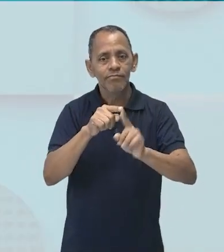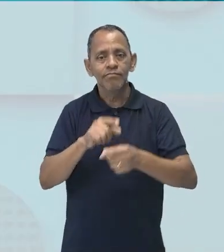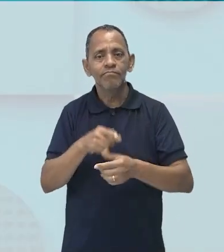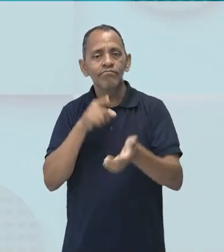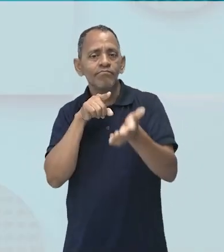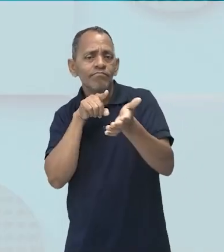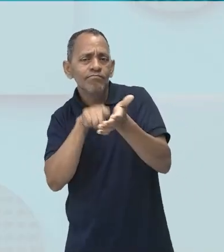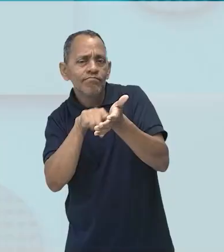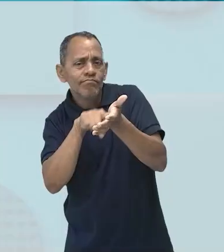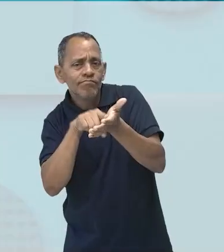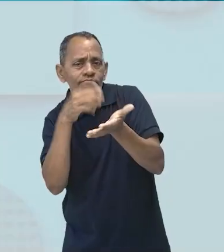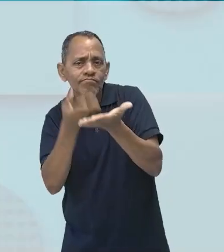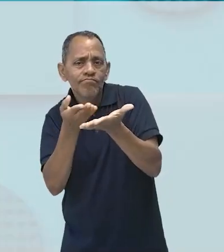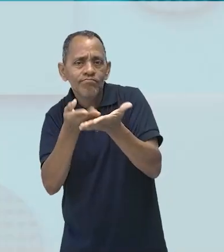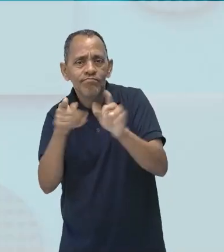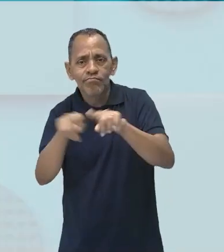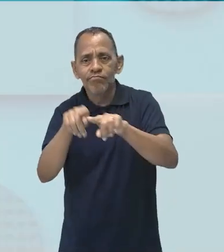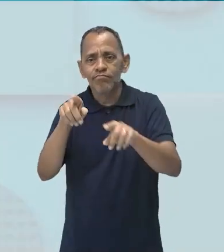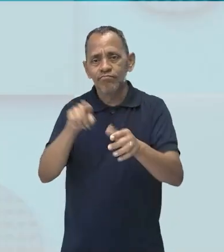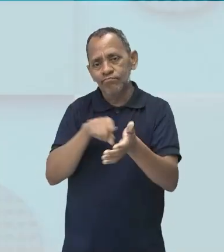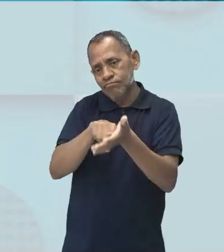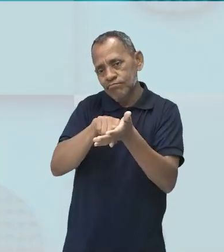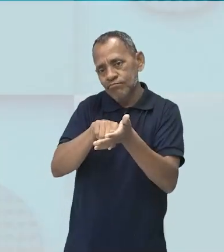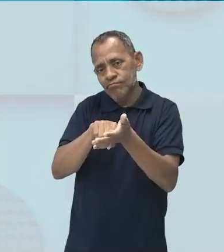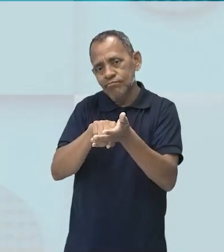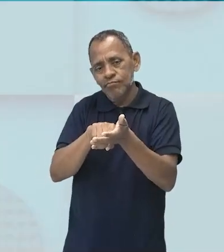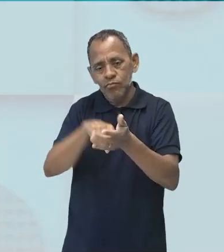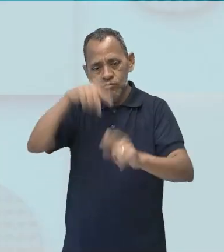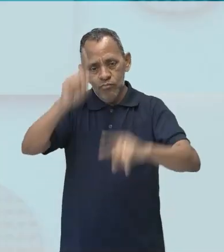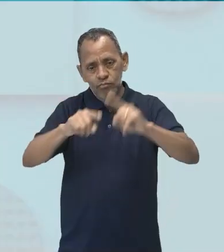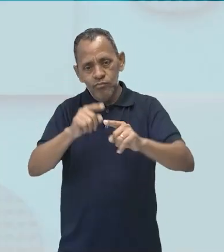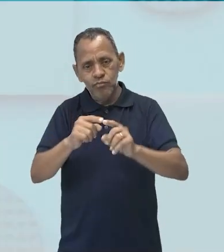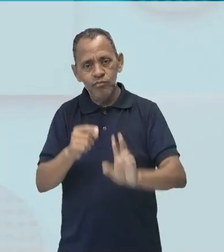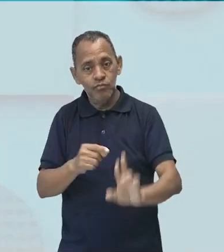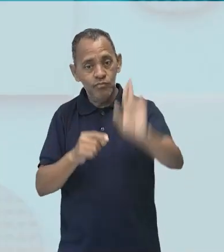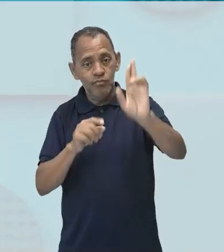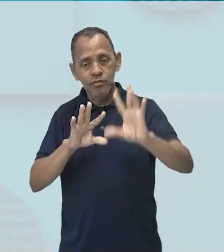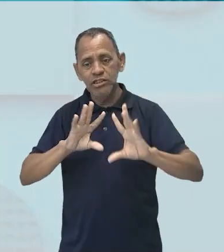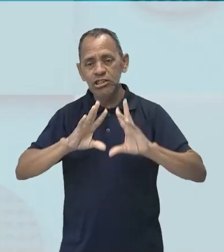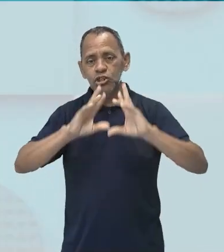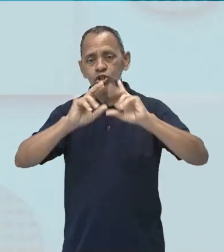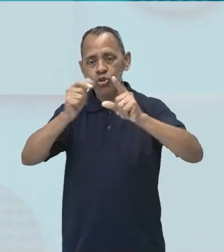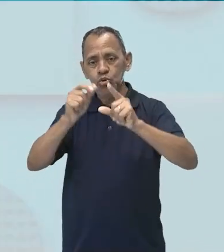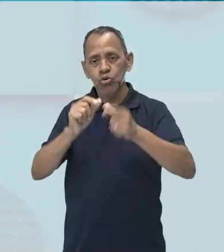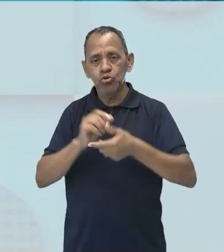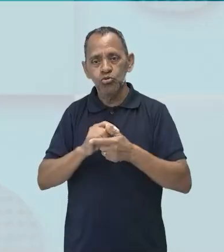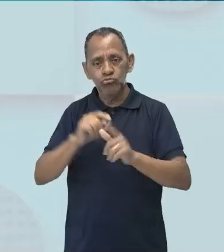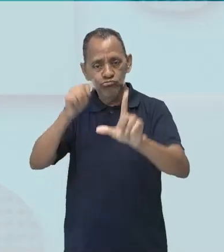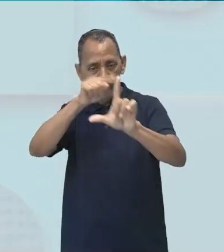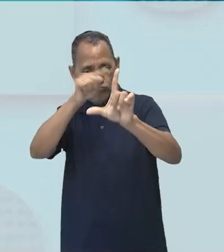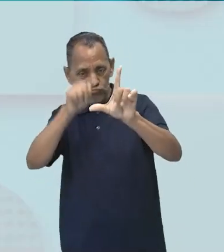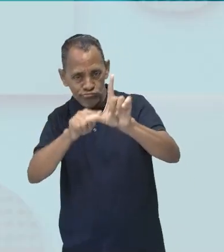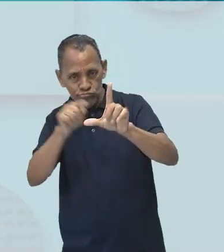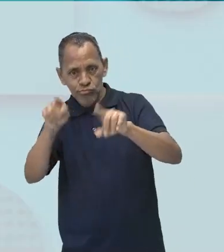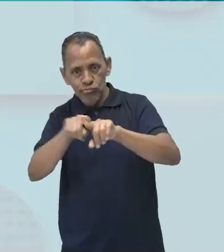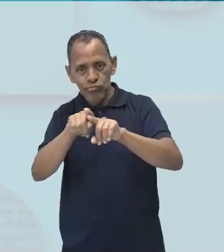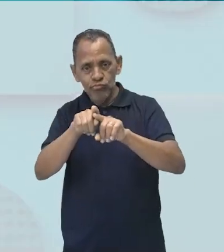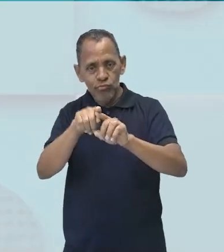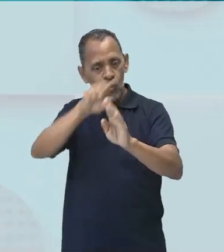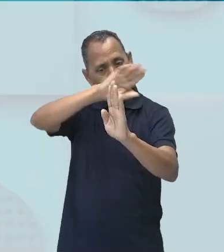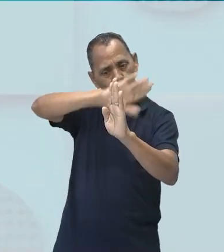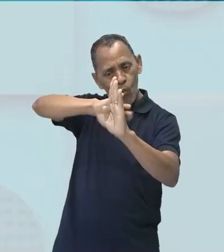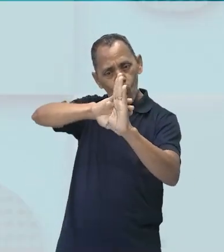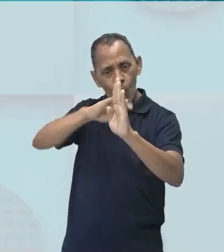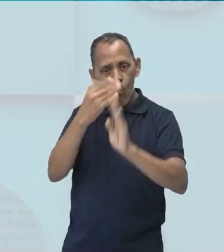estudavam o objeto que ia ser representado de todos os ângulos, nas costas, por dentro, por fora, de lado,